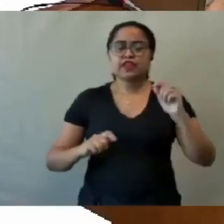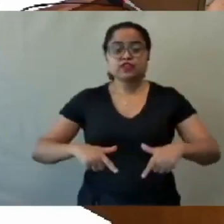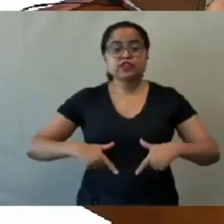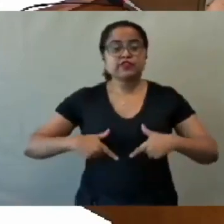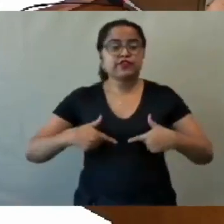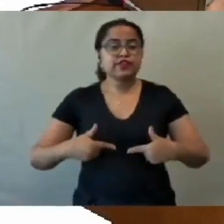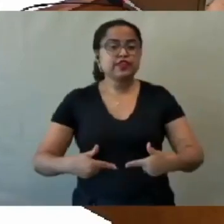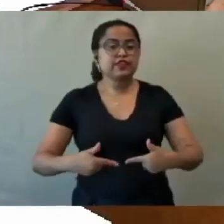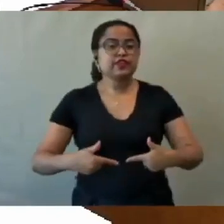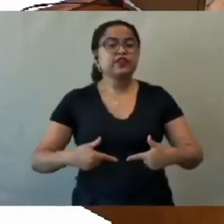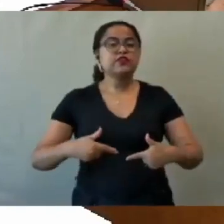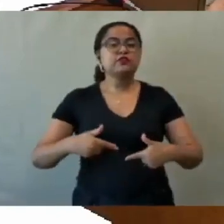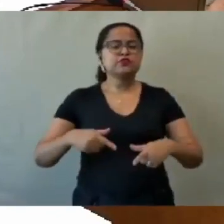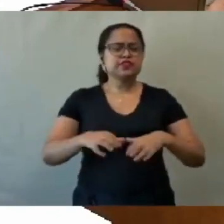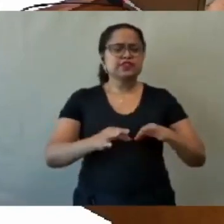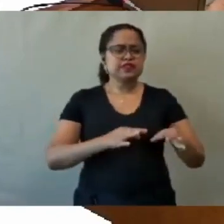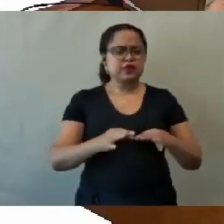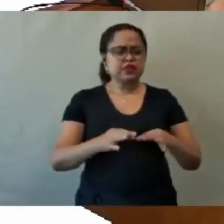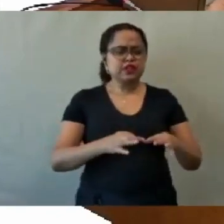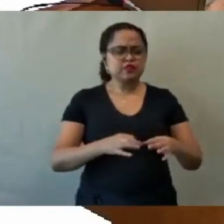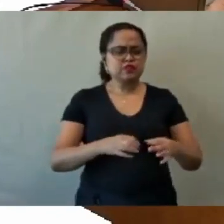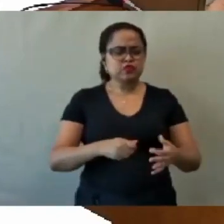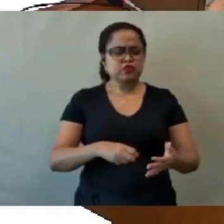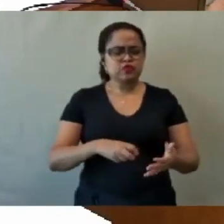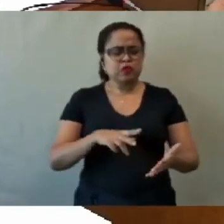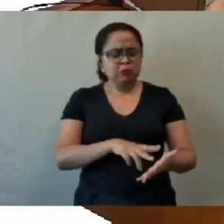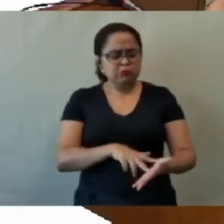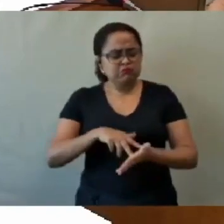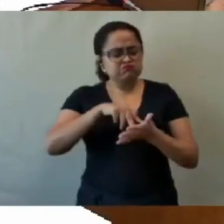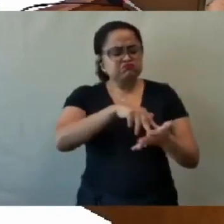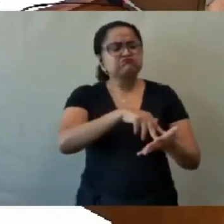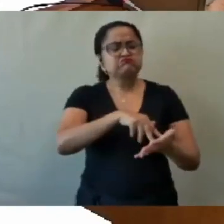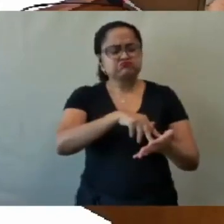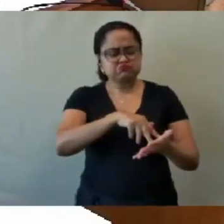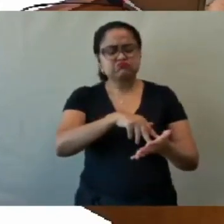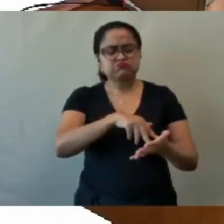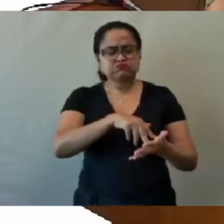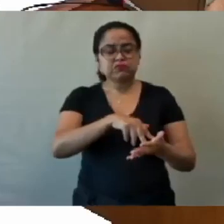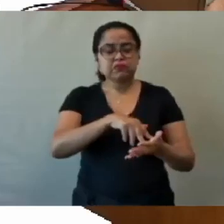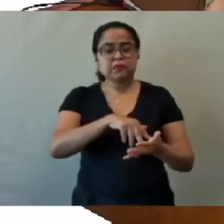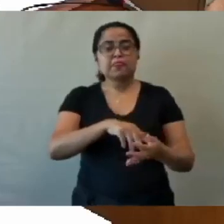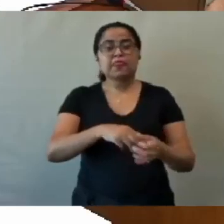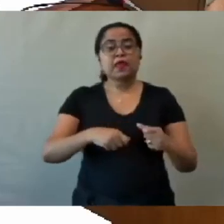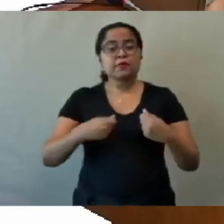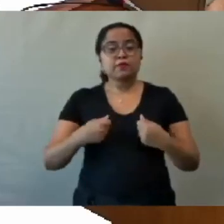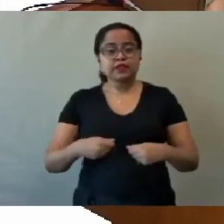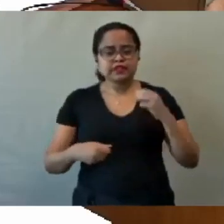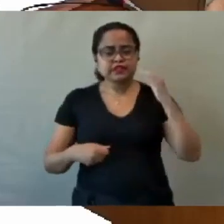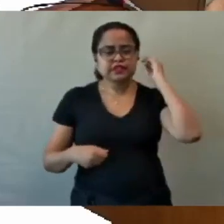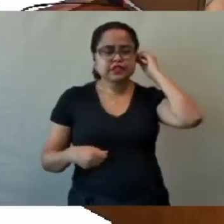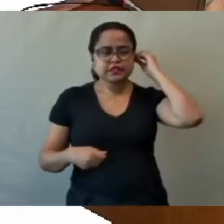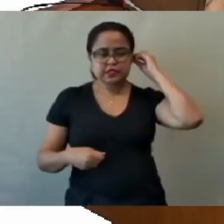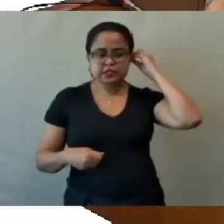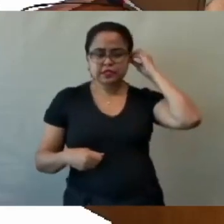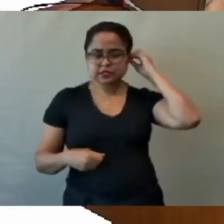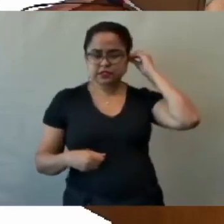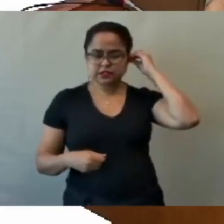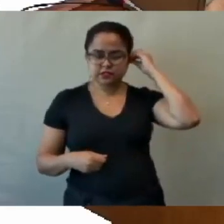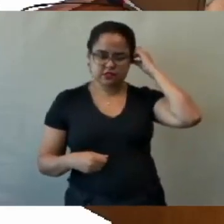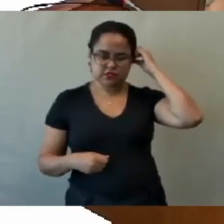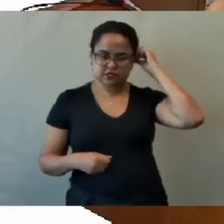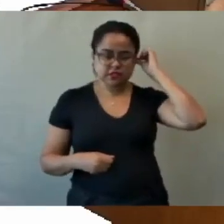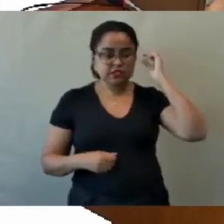muito, muito firme, né? Essa é a nossa posição. O plano precisa ser aprovado, precisa ser, antes de tudo,